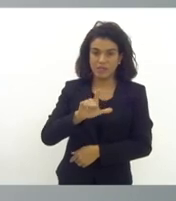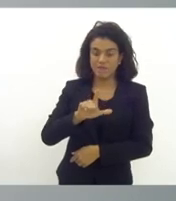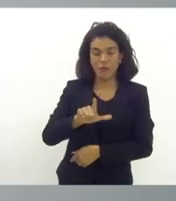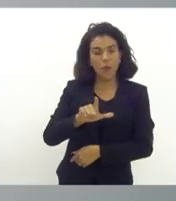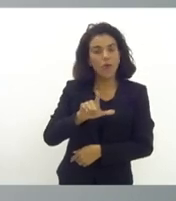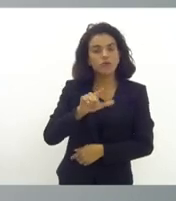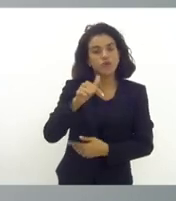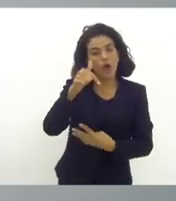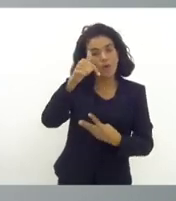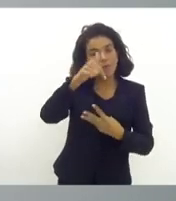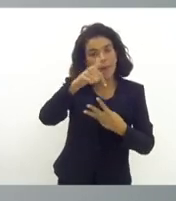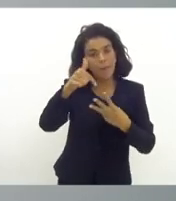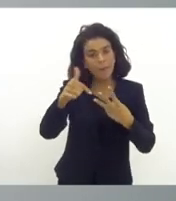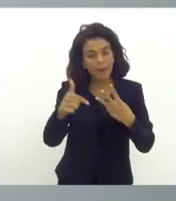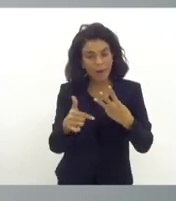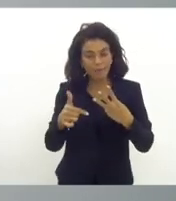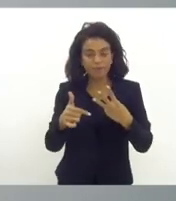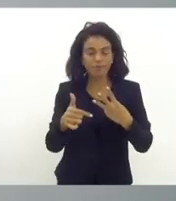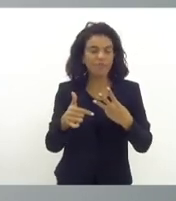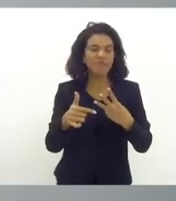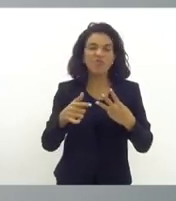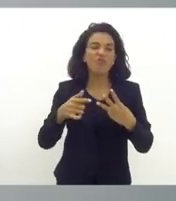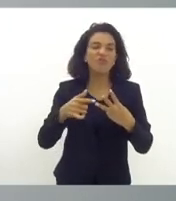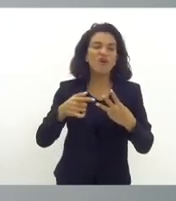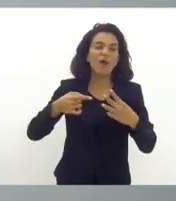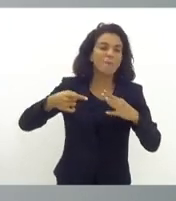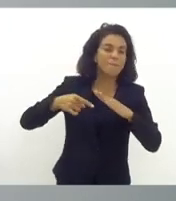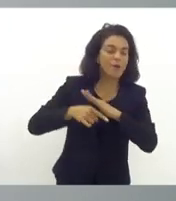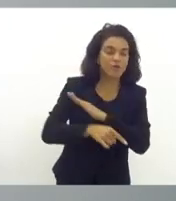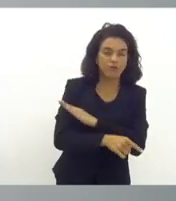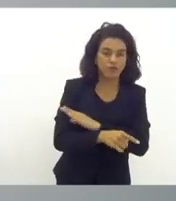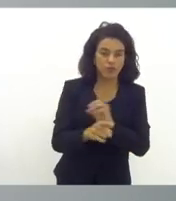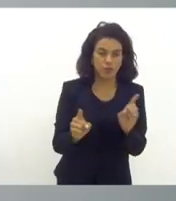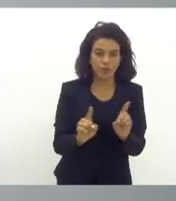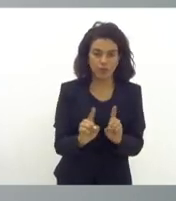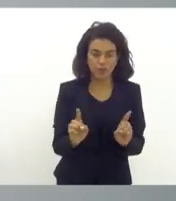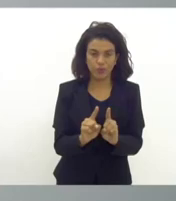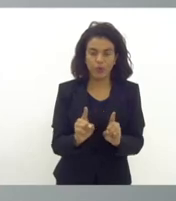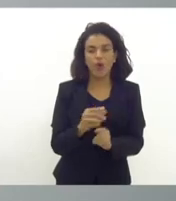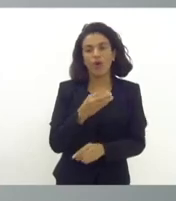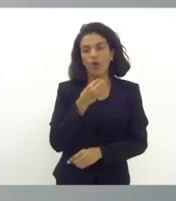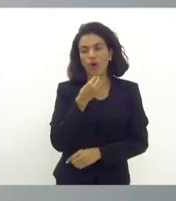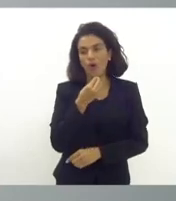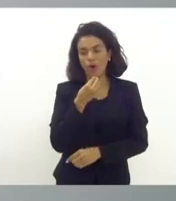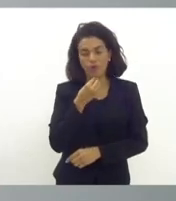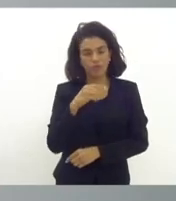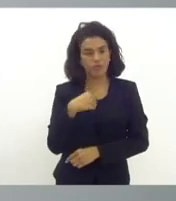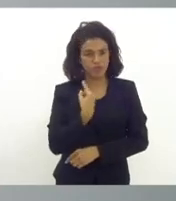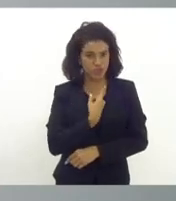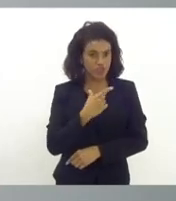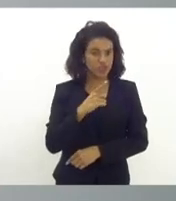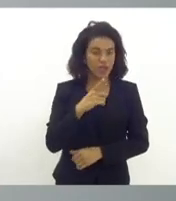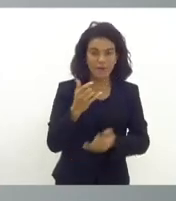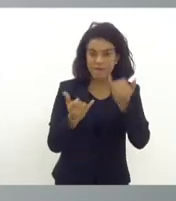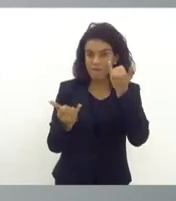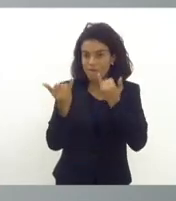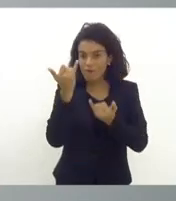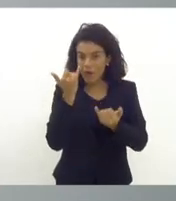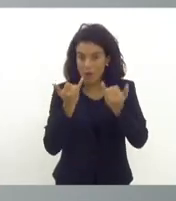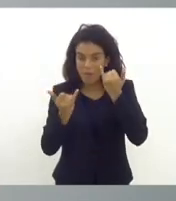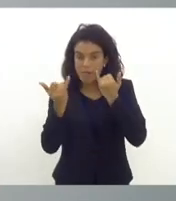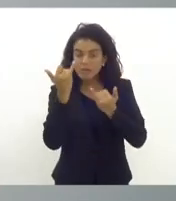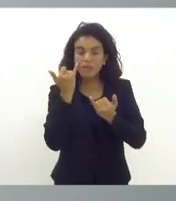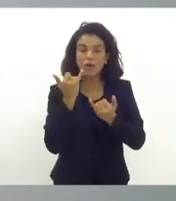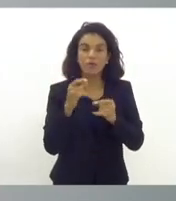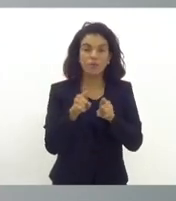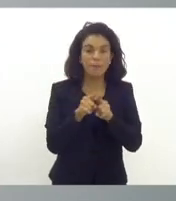nessas partes ela não vai muito além disso agora é lógico que a gente tem muita informação de inteligência